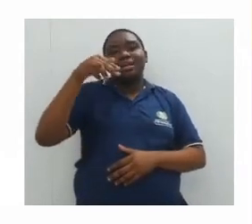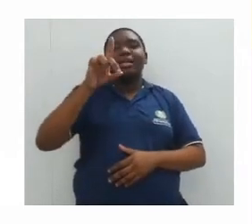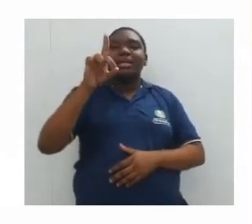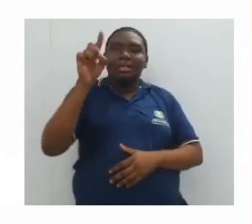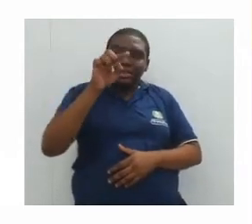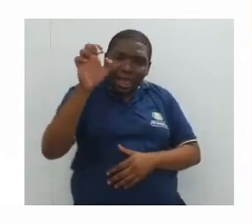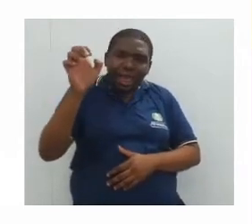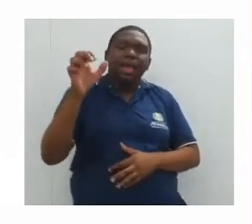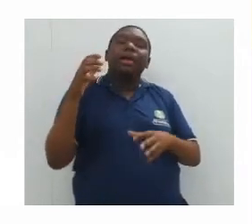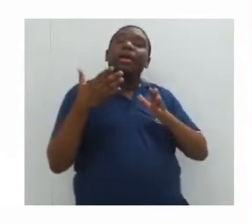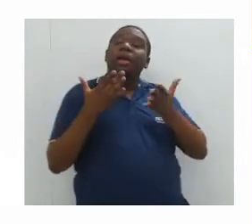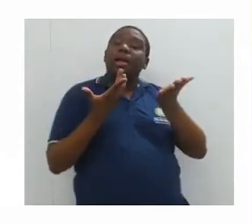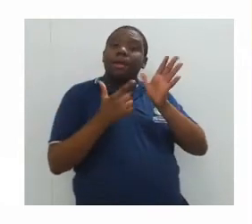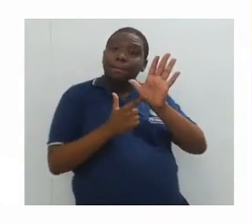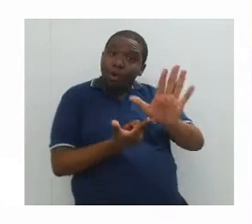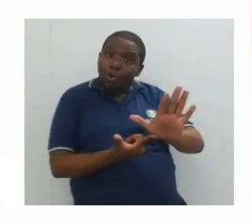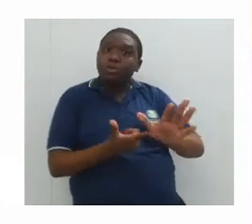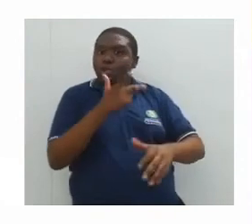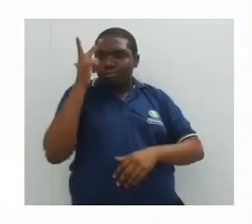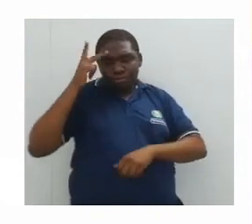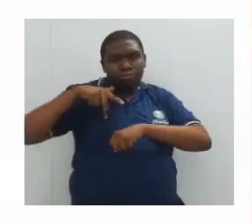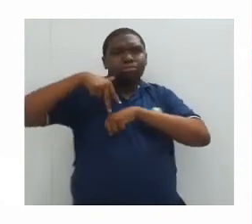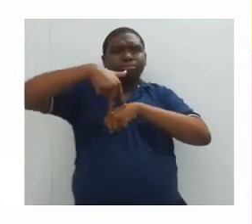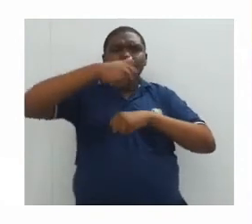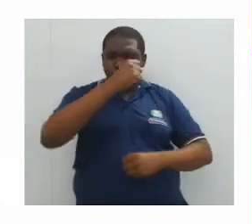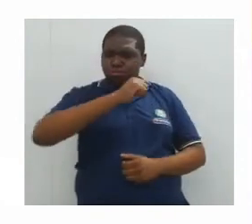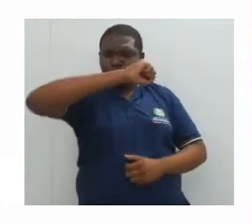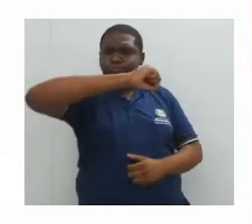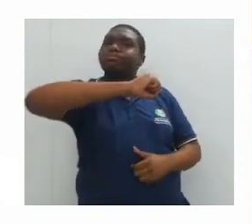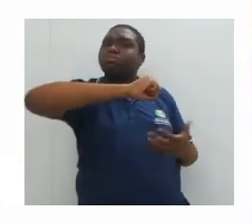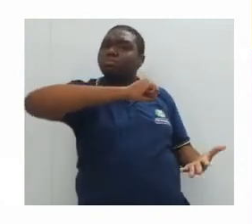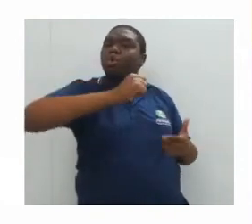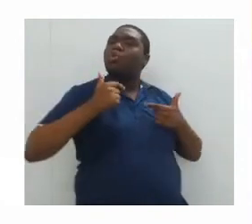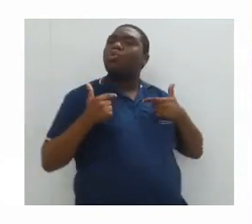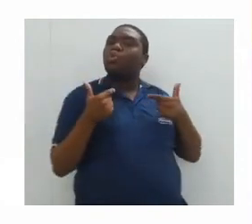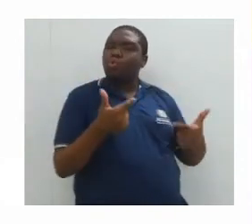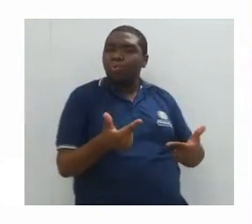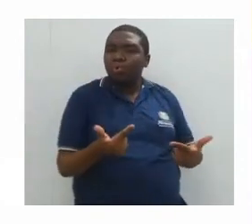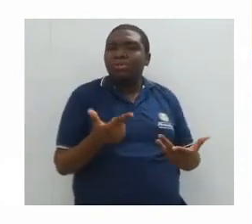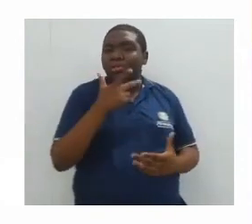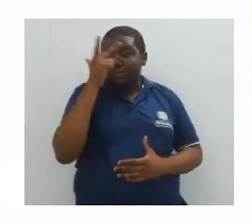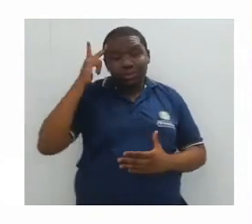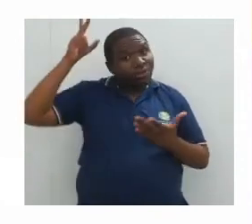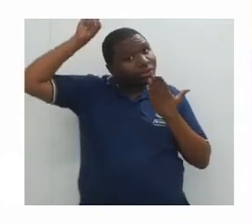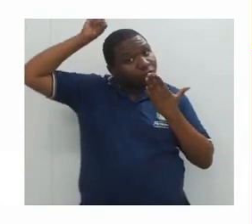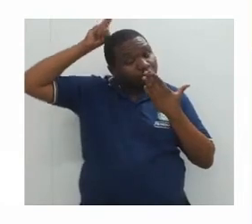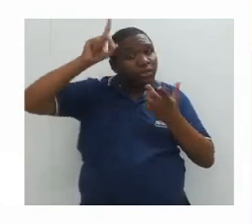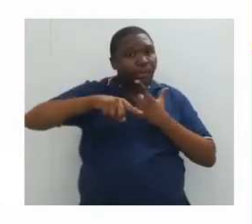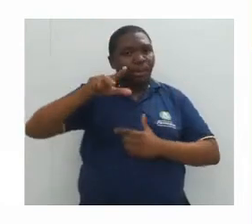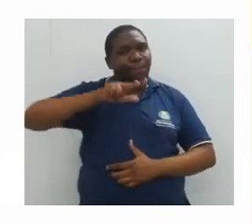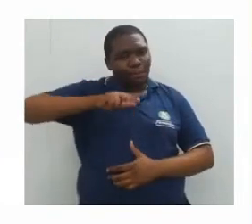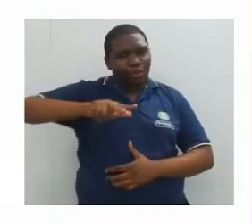mostra justamente essa questão da guerreira, da guerra, né? Da luta sagrada entre os indígenas e os